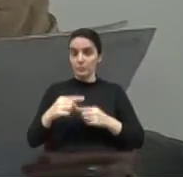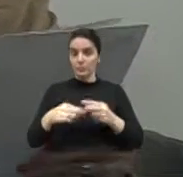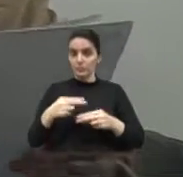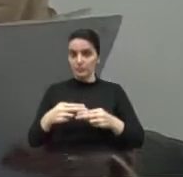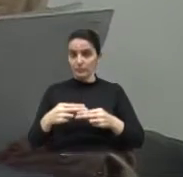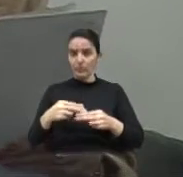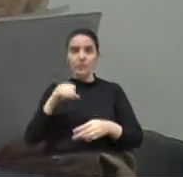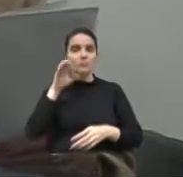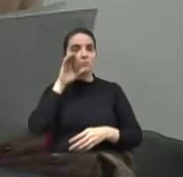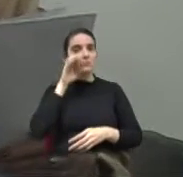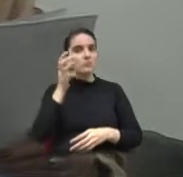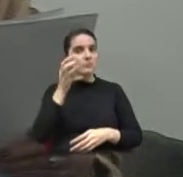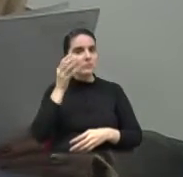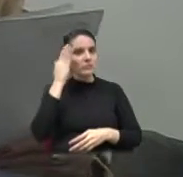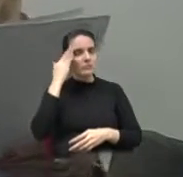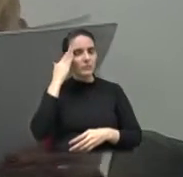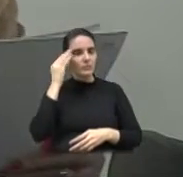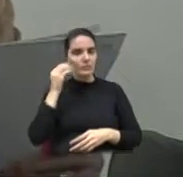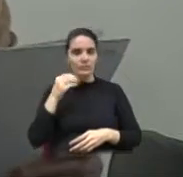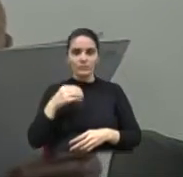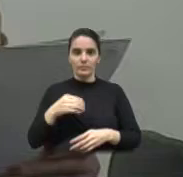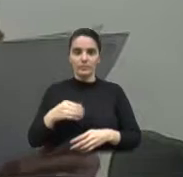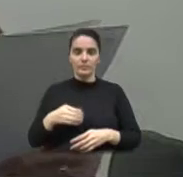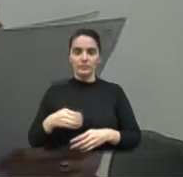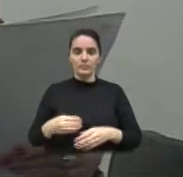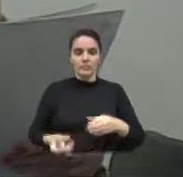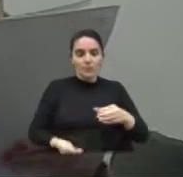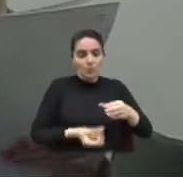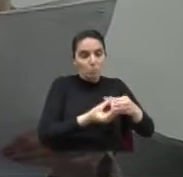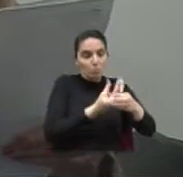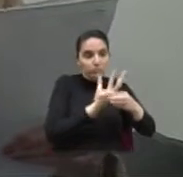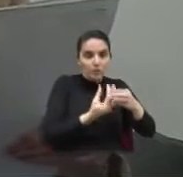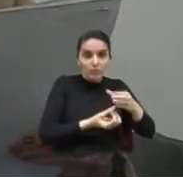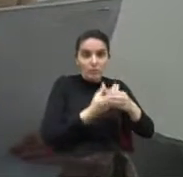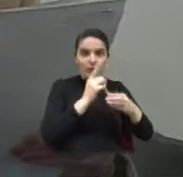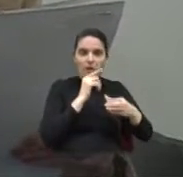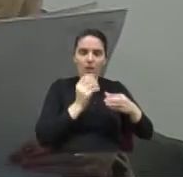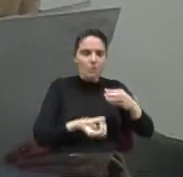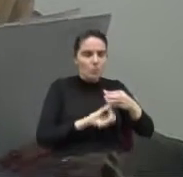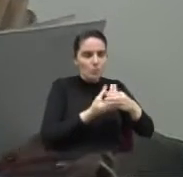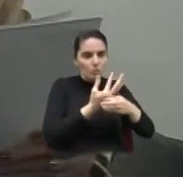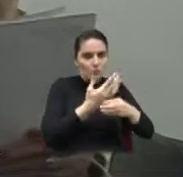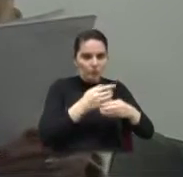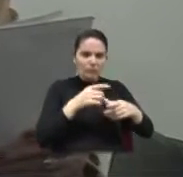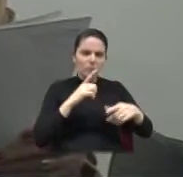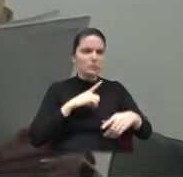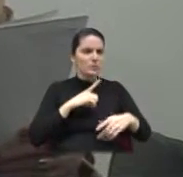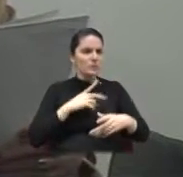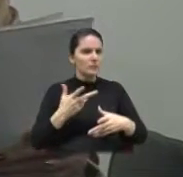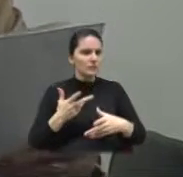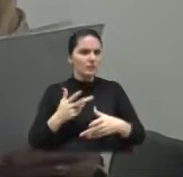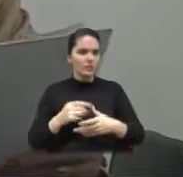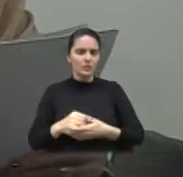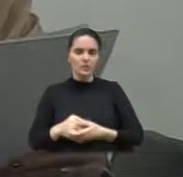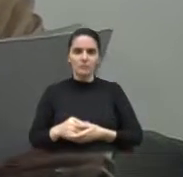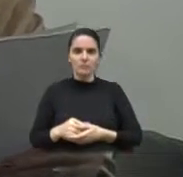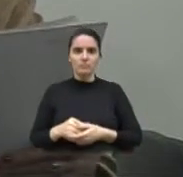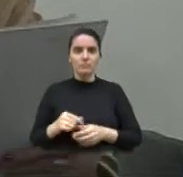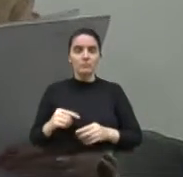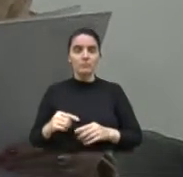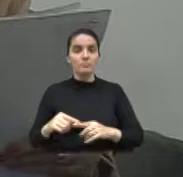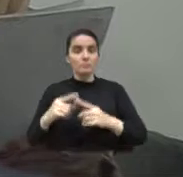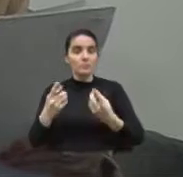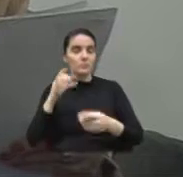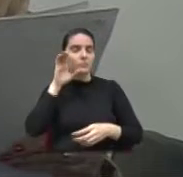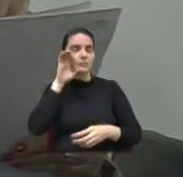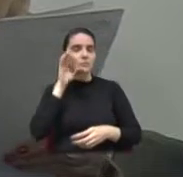se, além das minas d'água já conhecidas, algumas até usadas pela população, existem